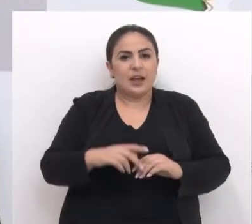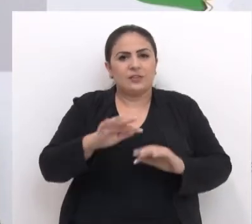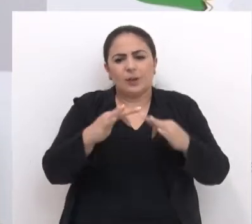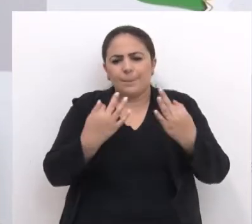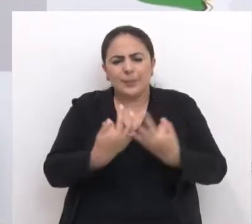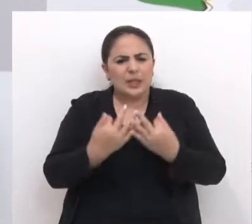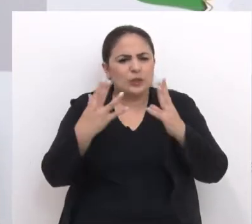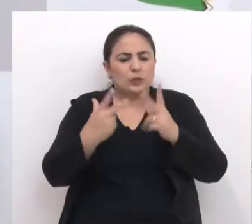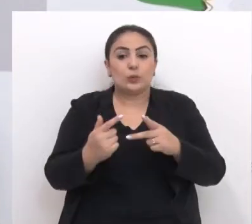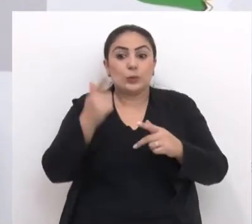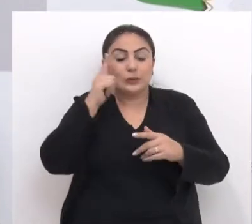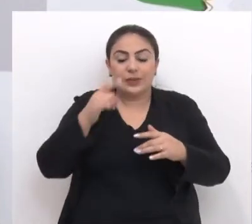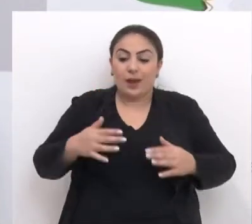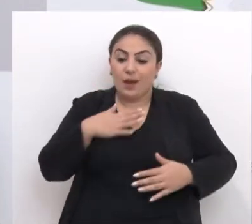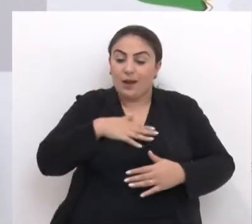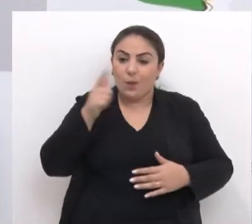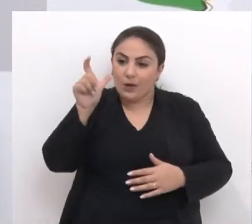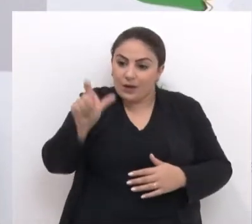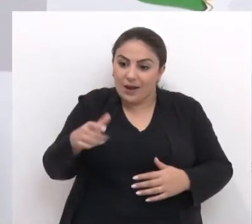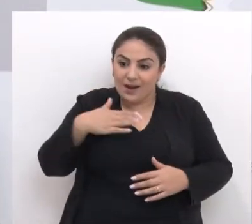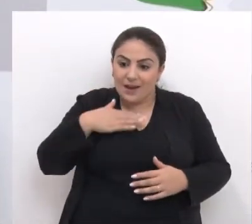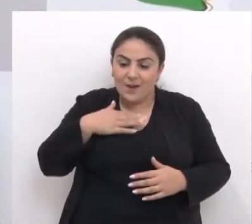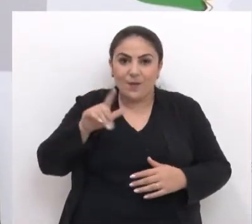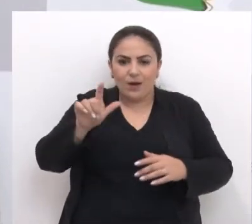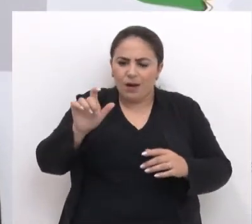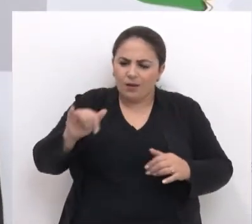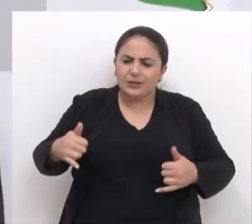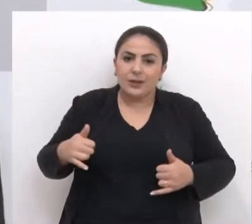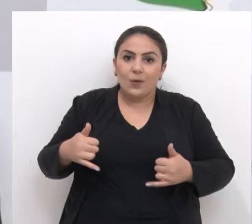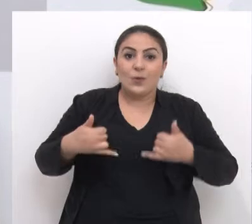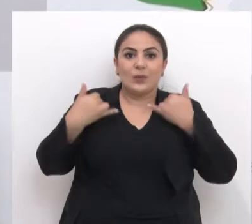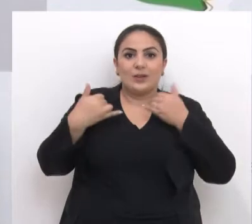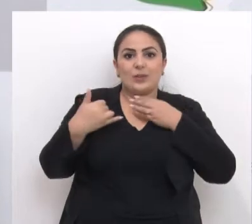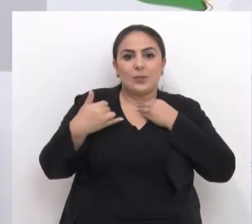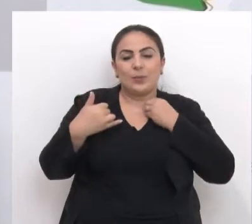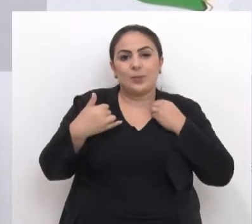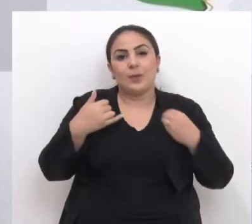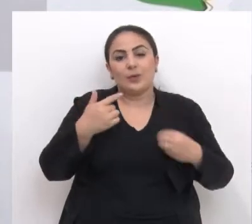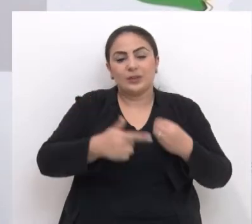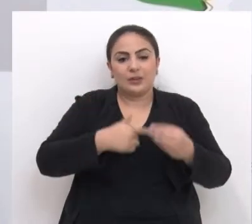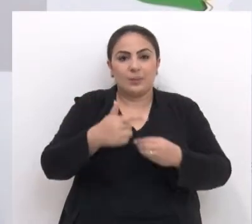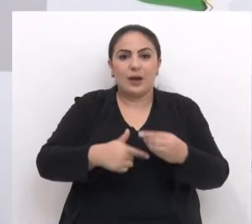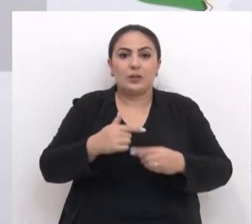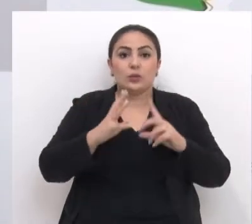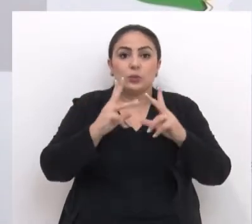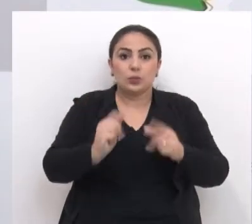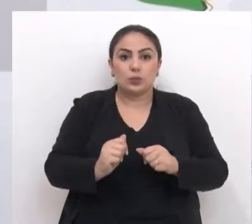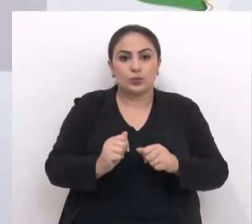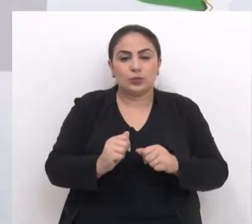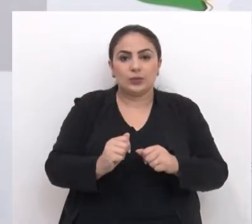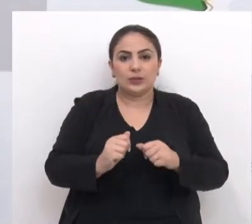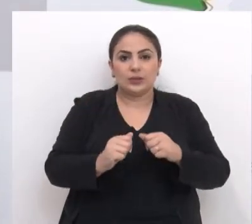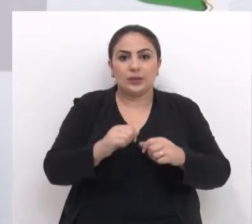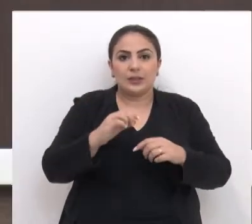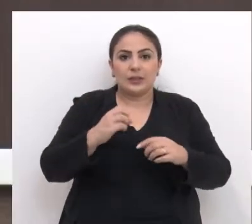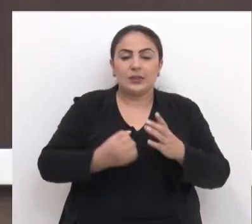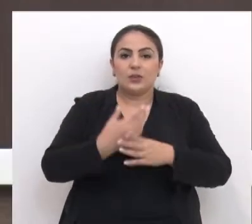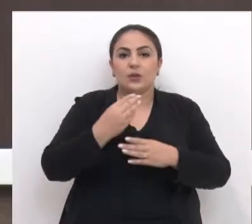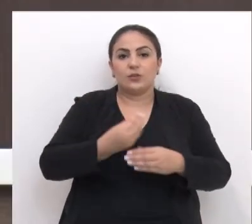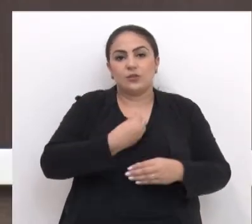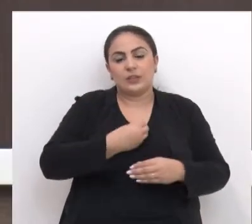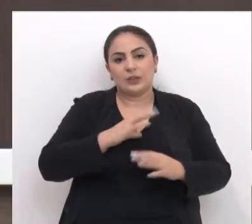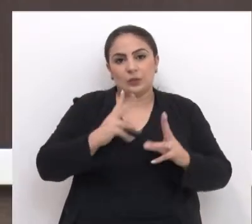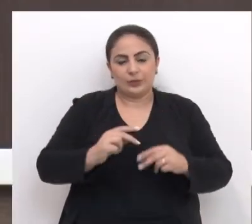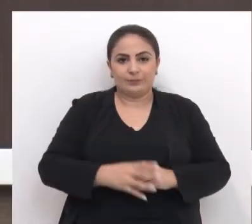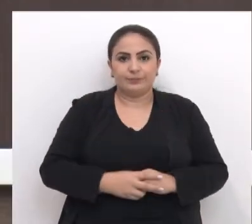os amigos se orgulharem da trajetória da gente, daquilo que a gente construiu durante a vida toda, né? E